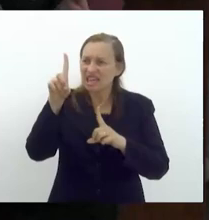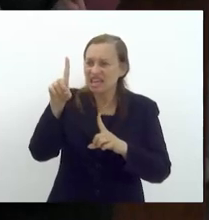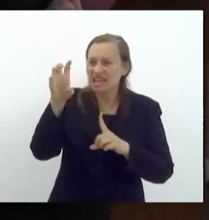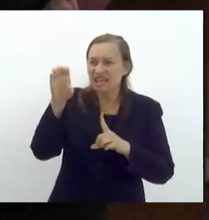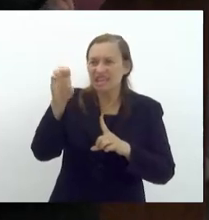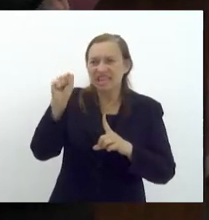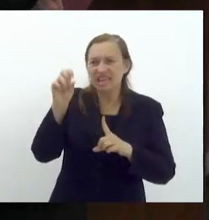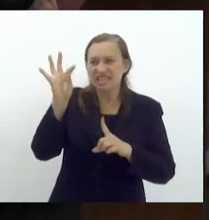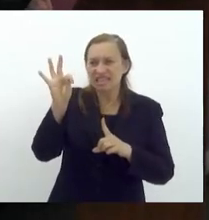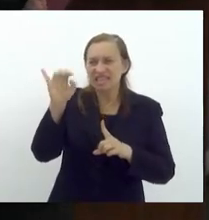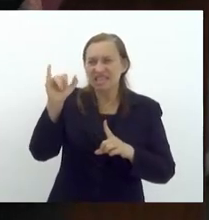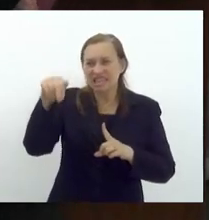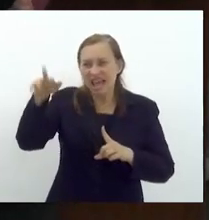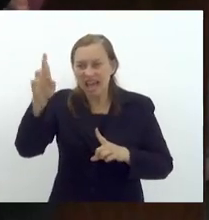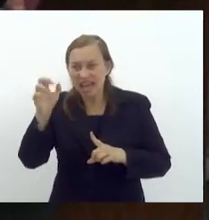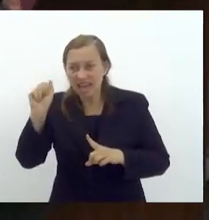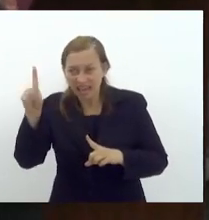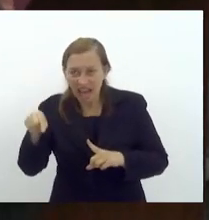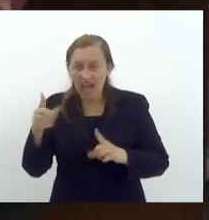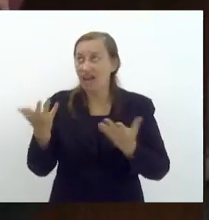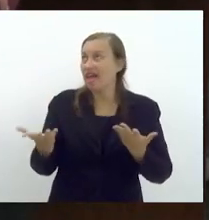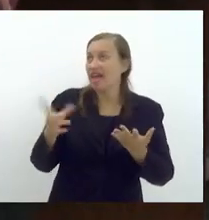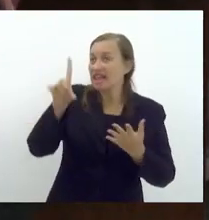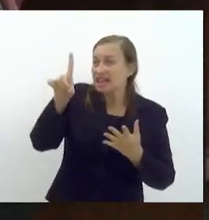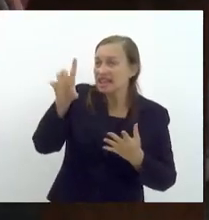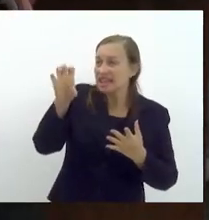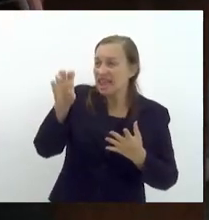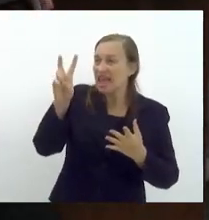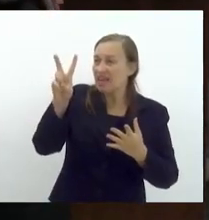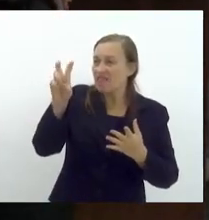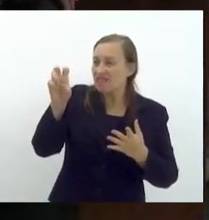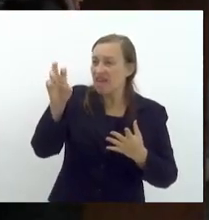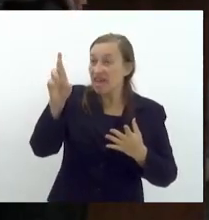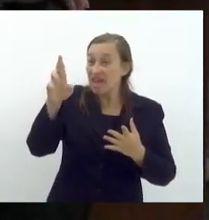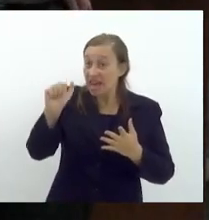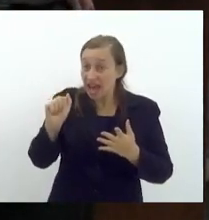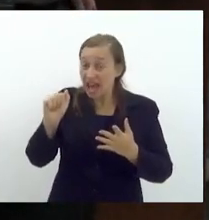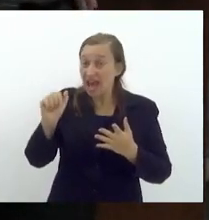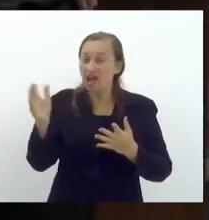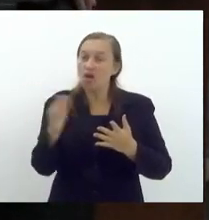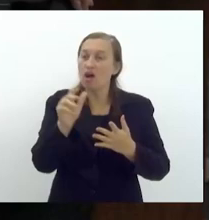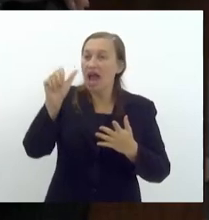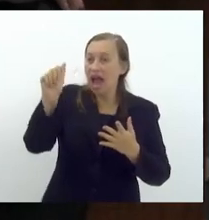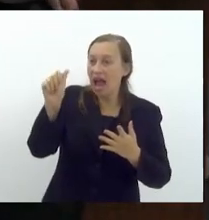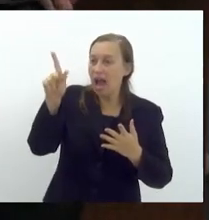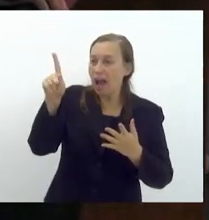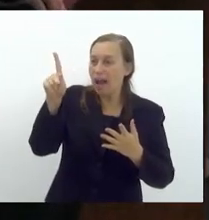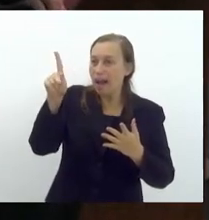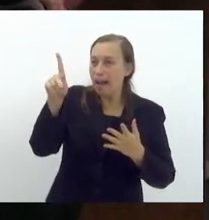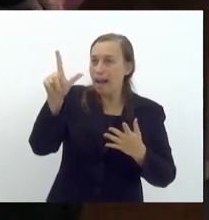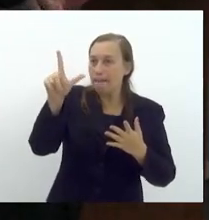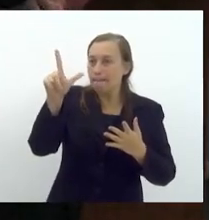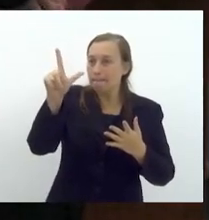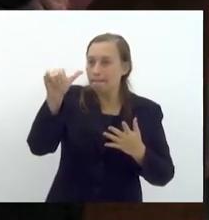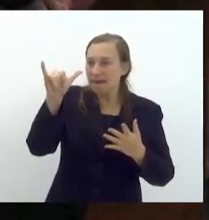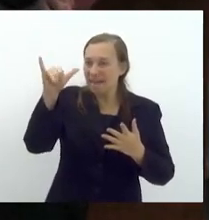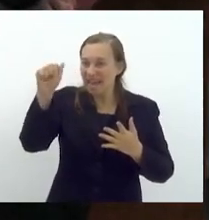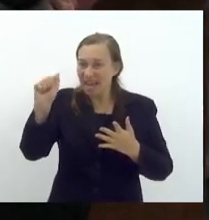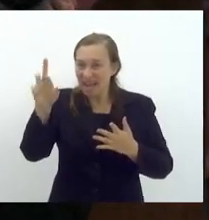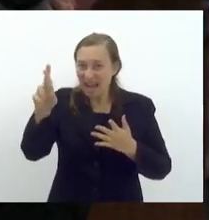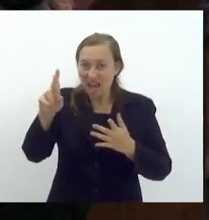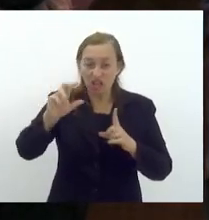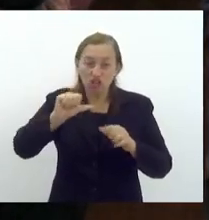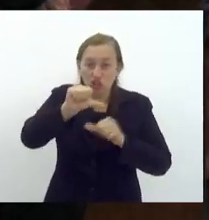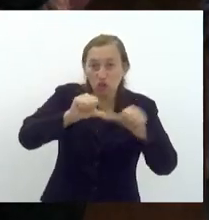poder verá aplicar é correto e dentro do acordo encabulado sem constar a cláusula de